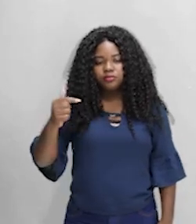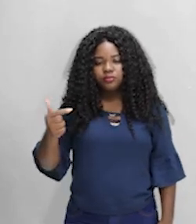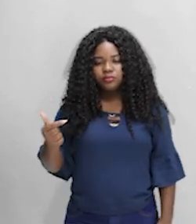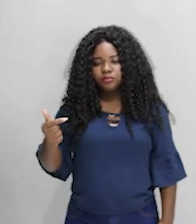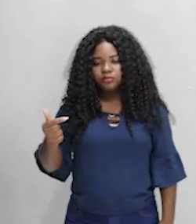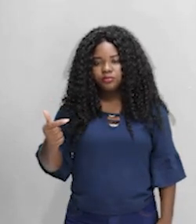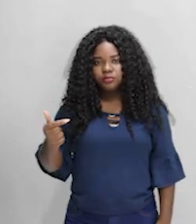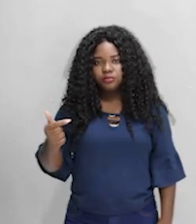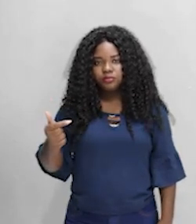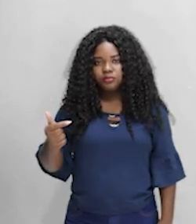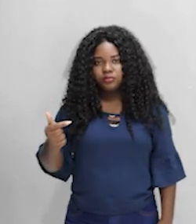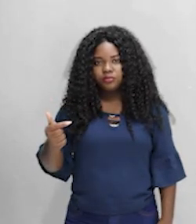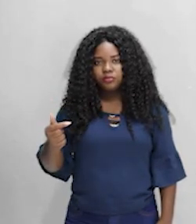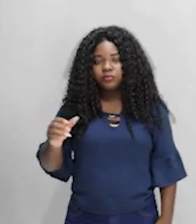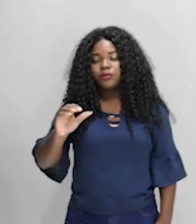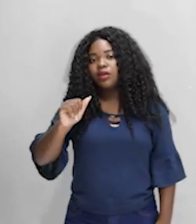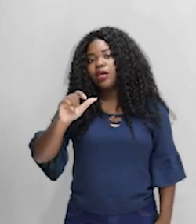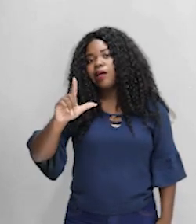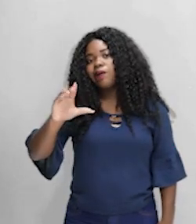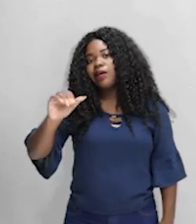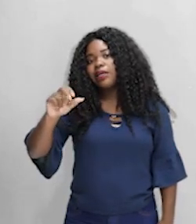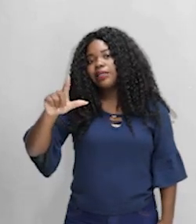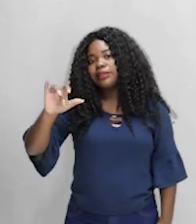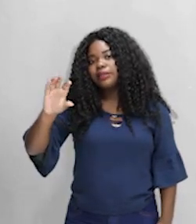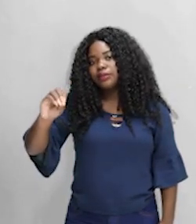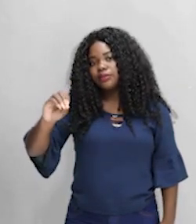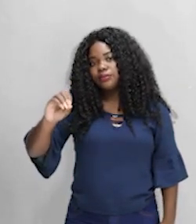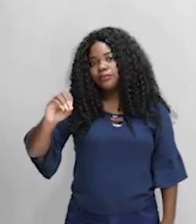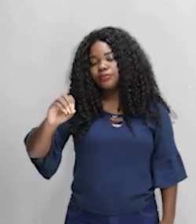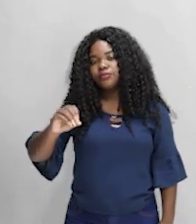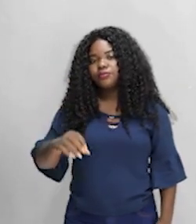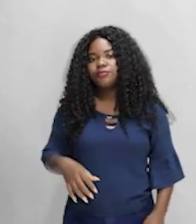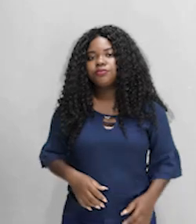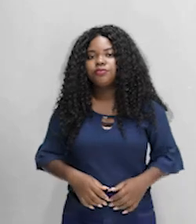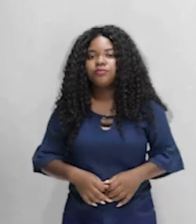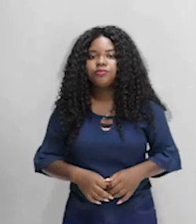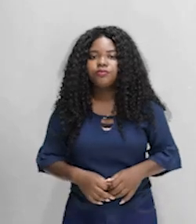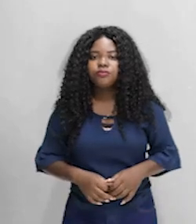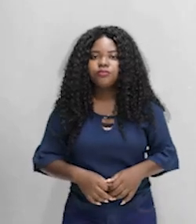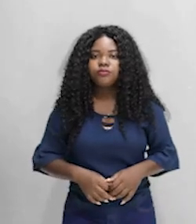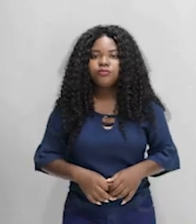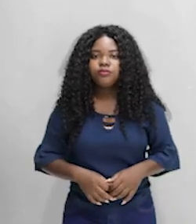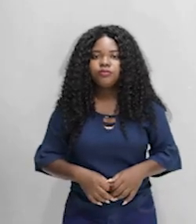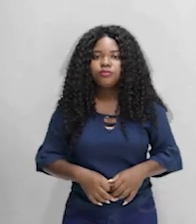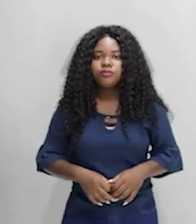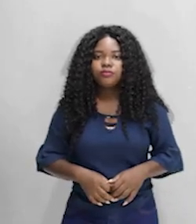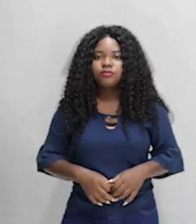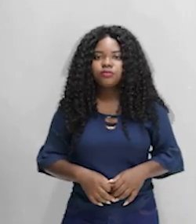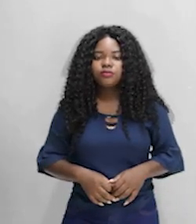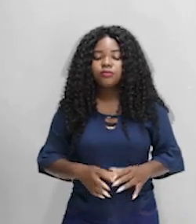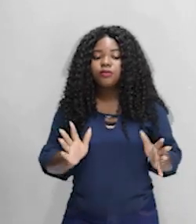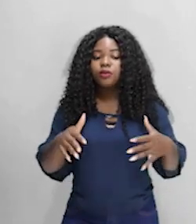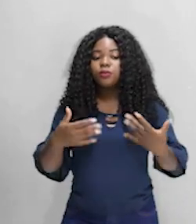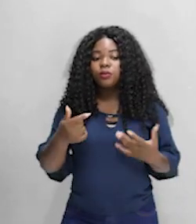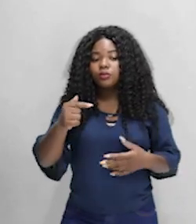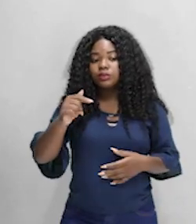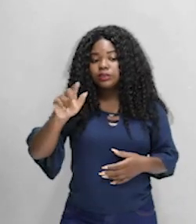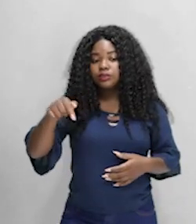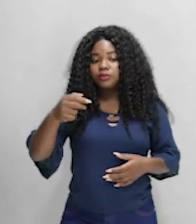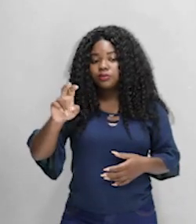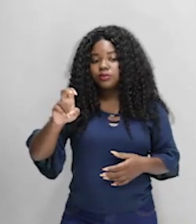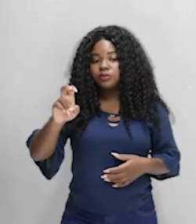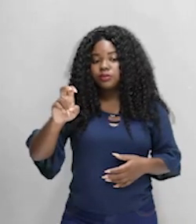7,02, o meio já é alcalino, só que levemente alcalino, levemente básico. Qual o valor do pH aqui